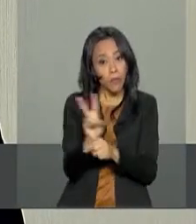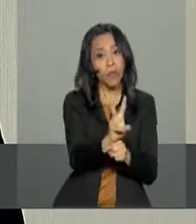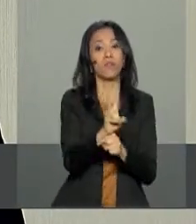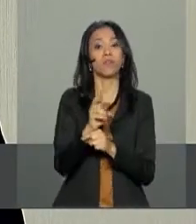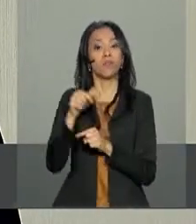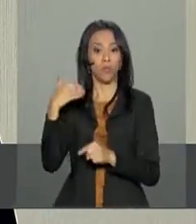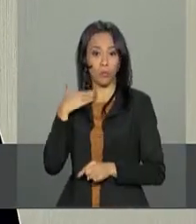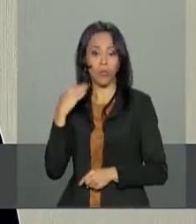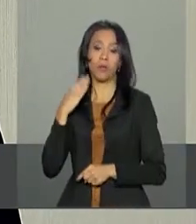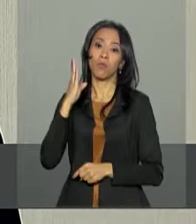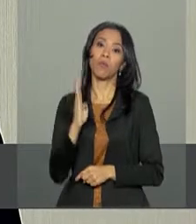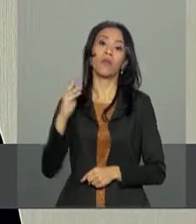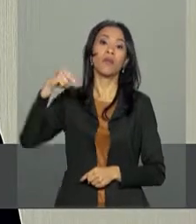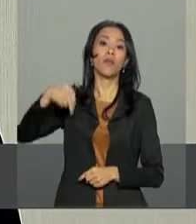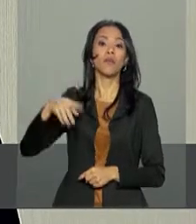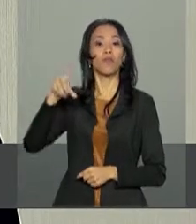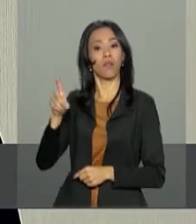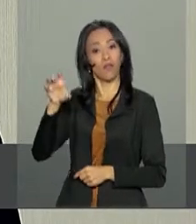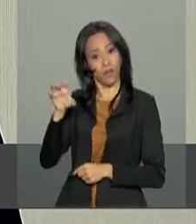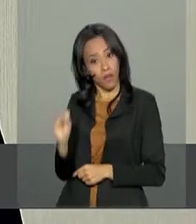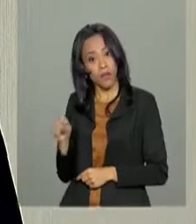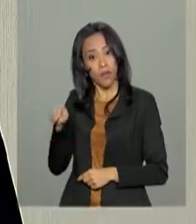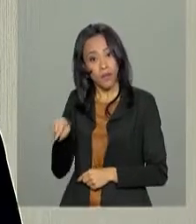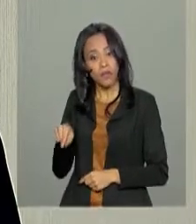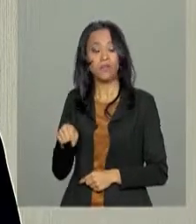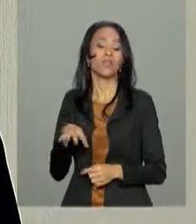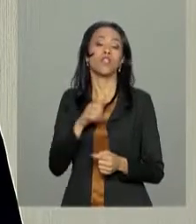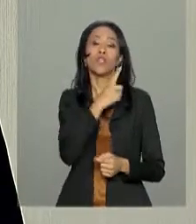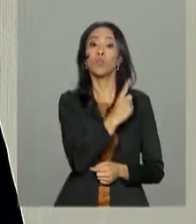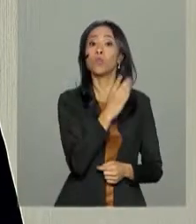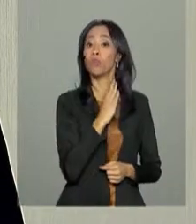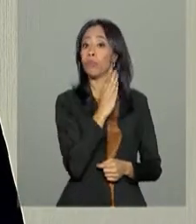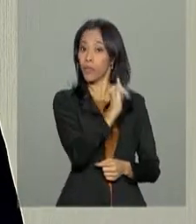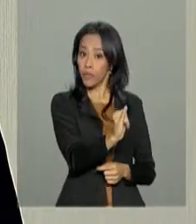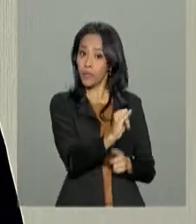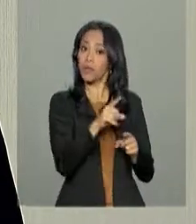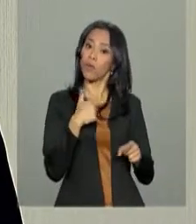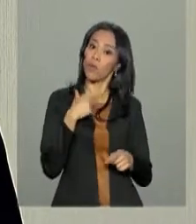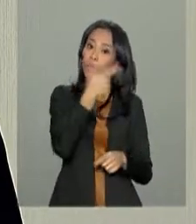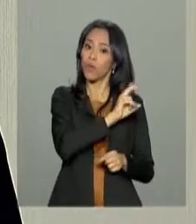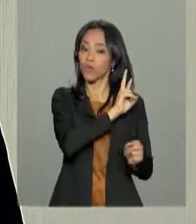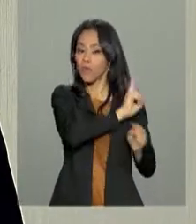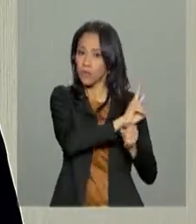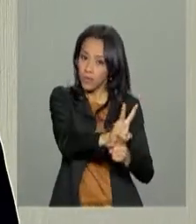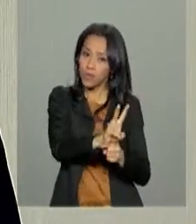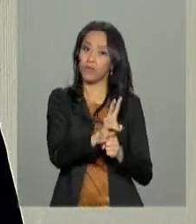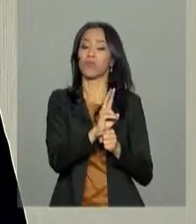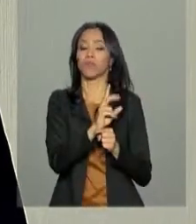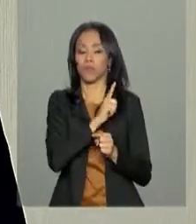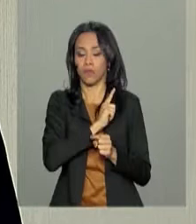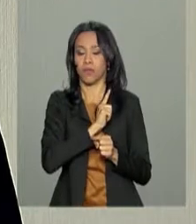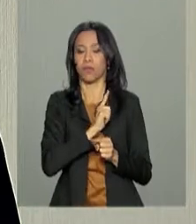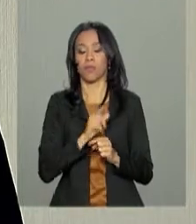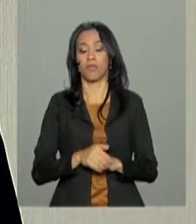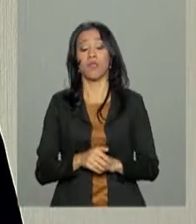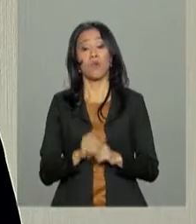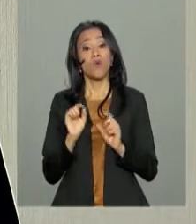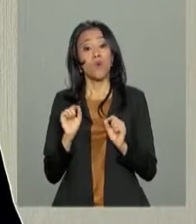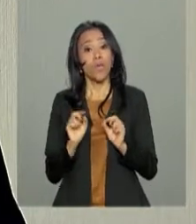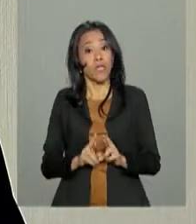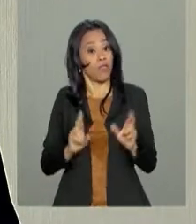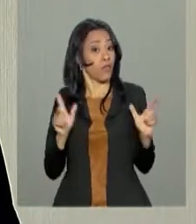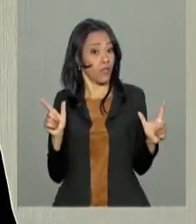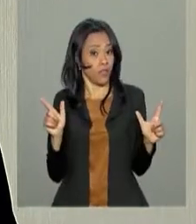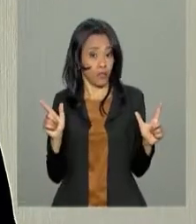e um bilhão de reais no meio não é por meio das linhas tradicionais do banco a diferença é